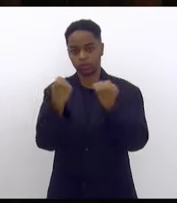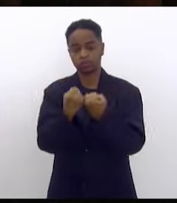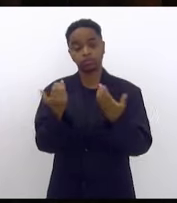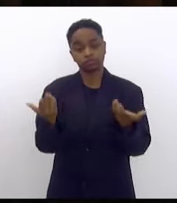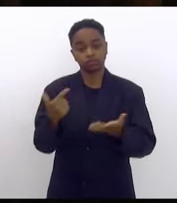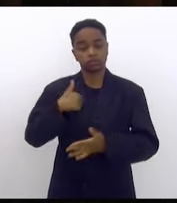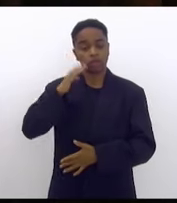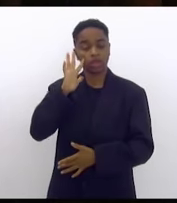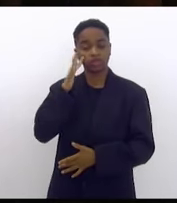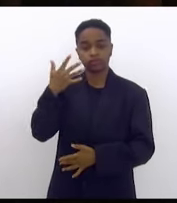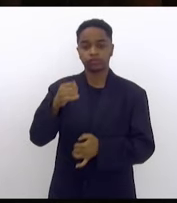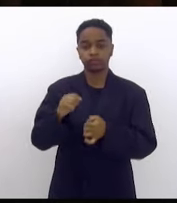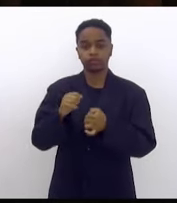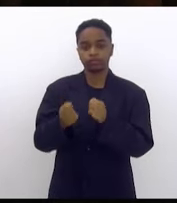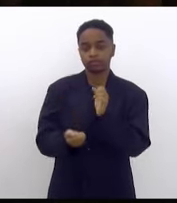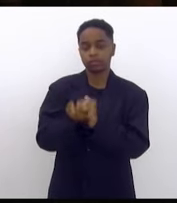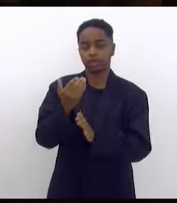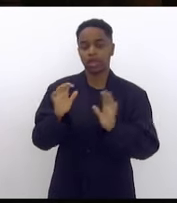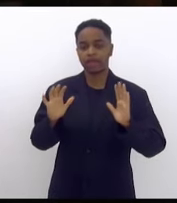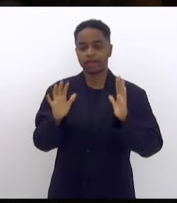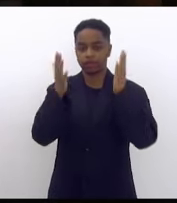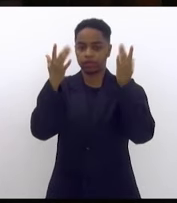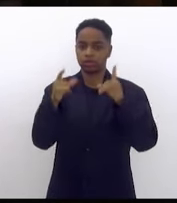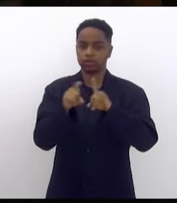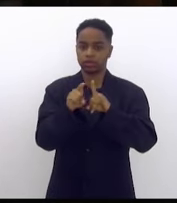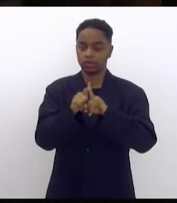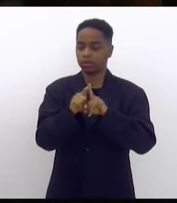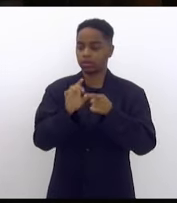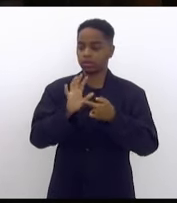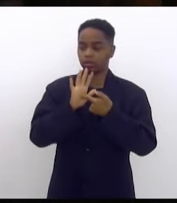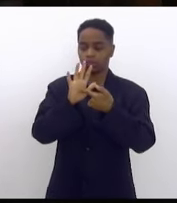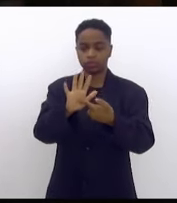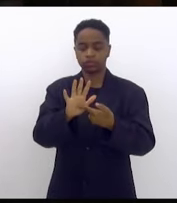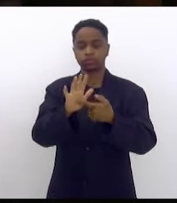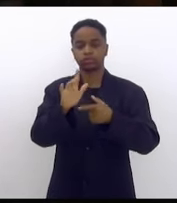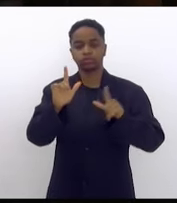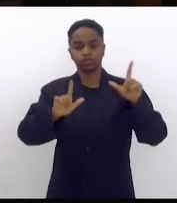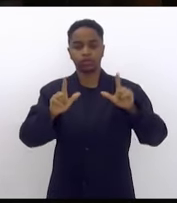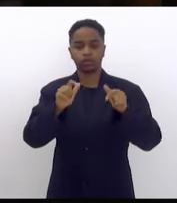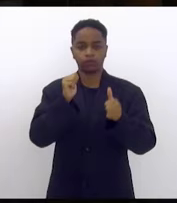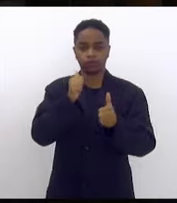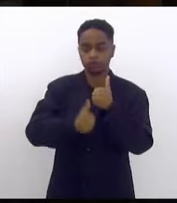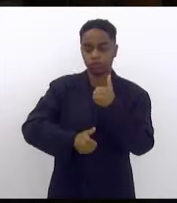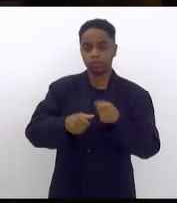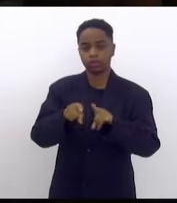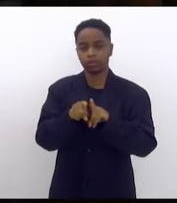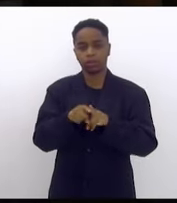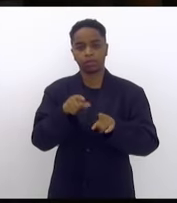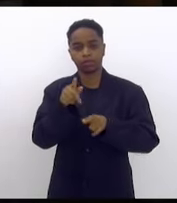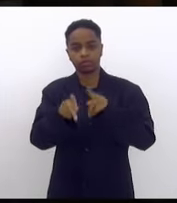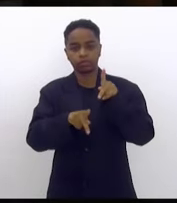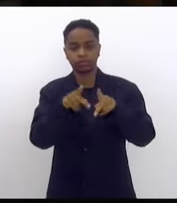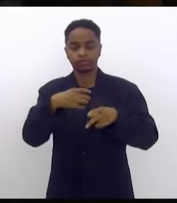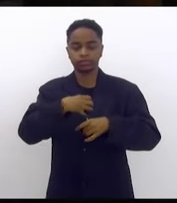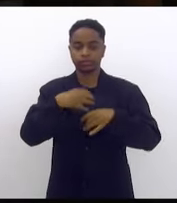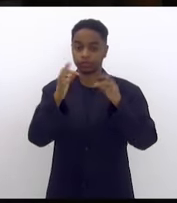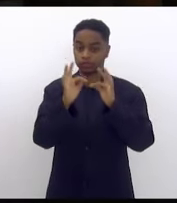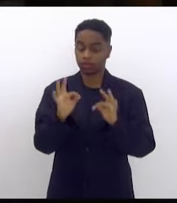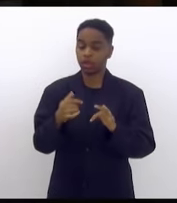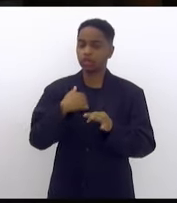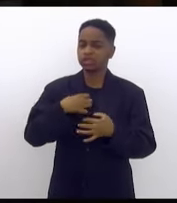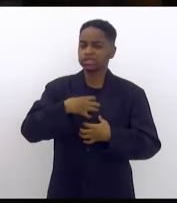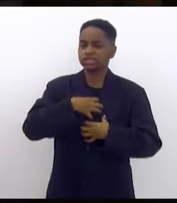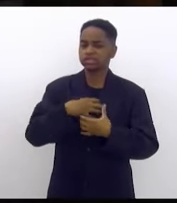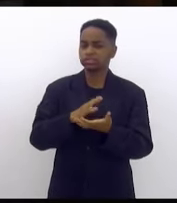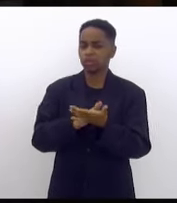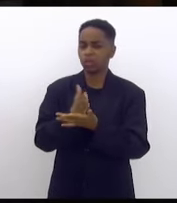tremendo evento lá e transmitir ao vivo e a população feliz. Eu fiquei um pouquinho agoniado, professor